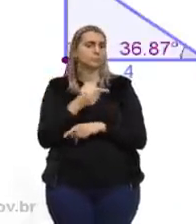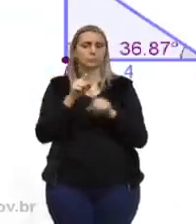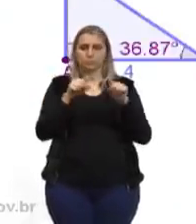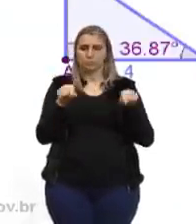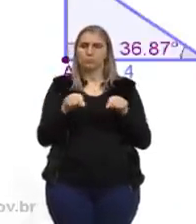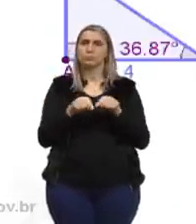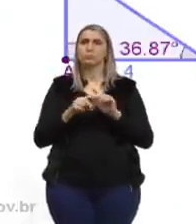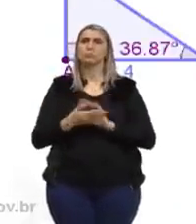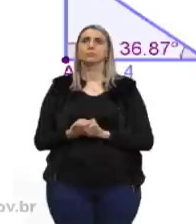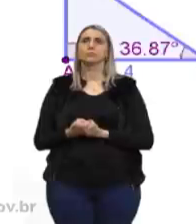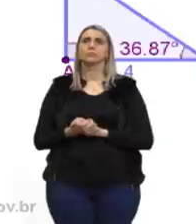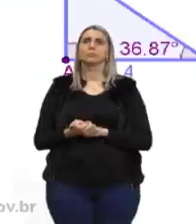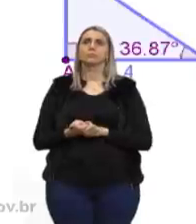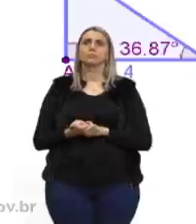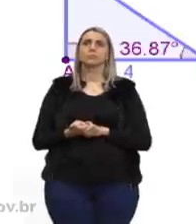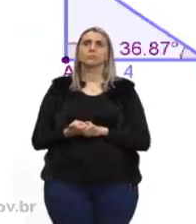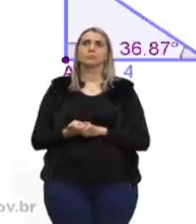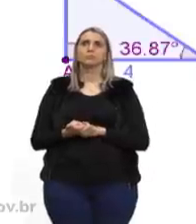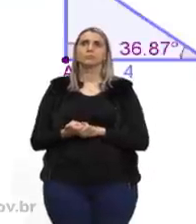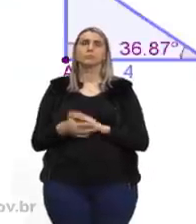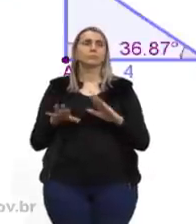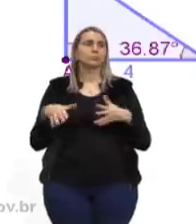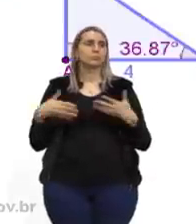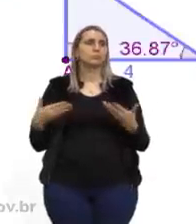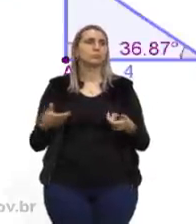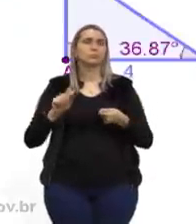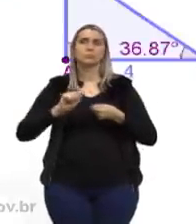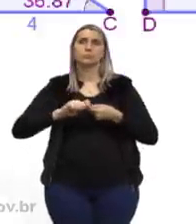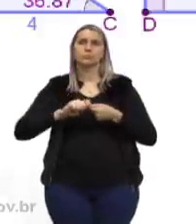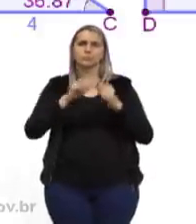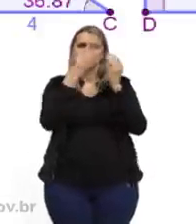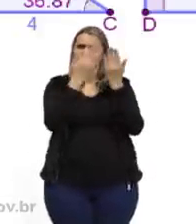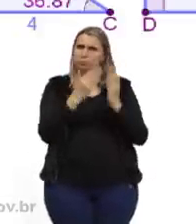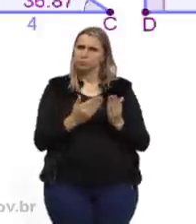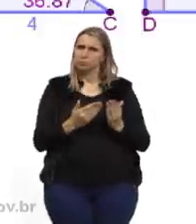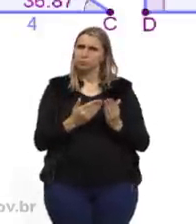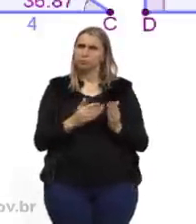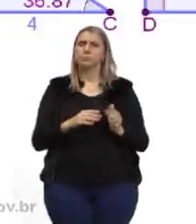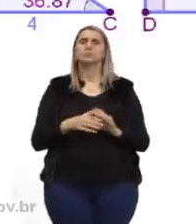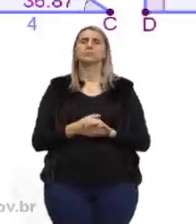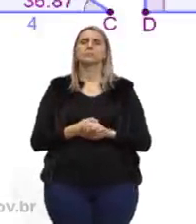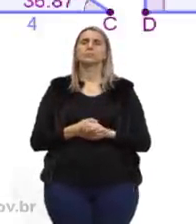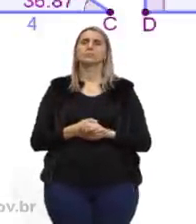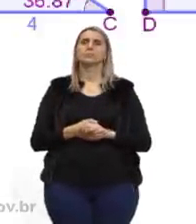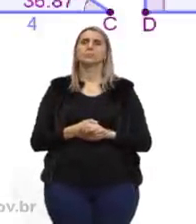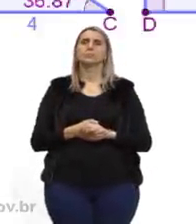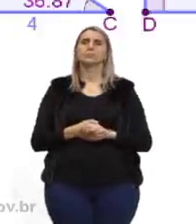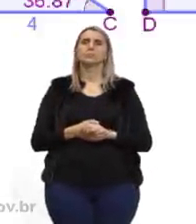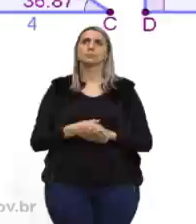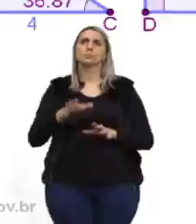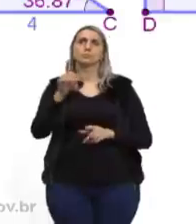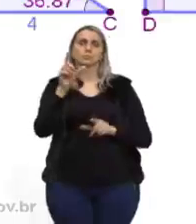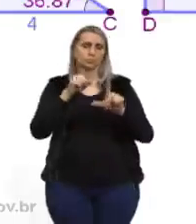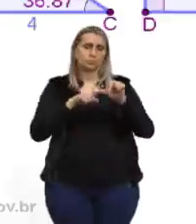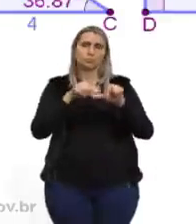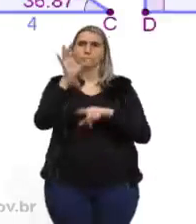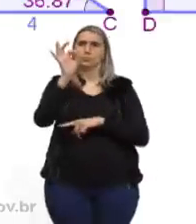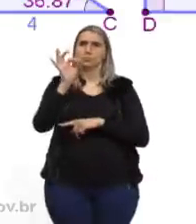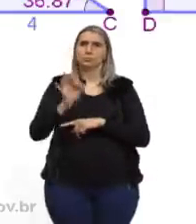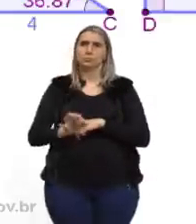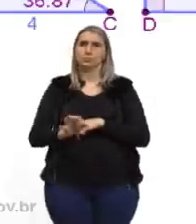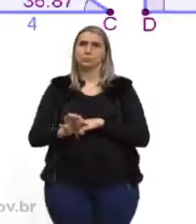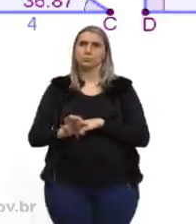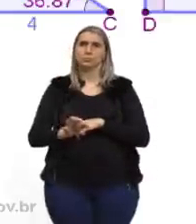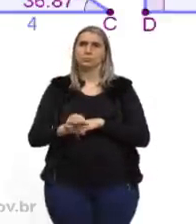triângulos, certo? Então, fizemos as análises, vamos para a alternativa correta, né? Nós iríamos